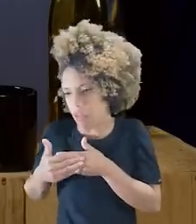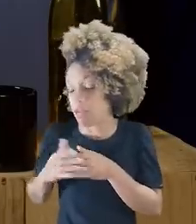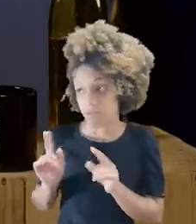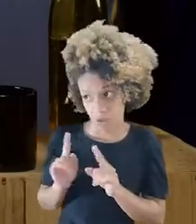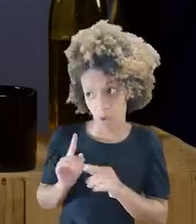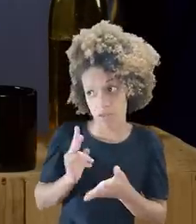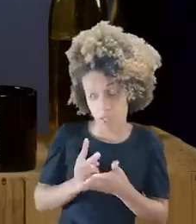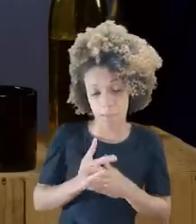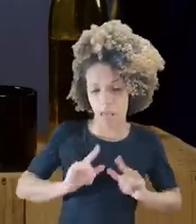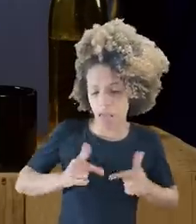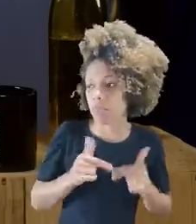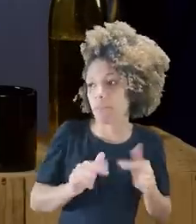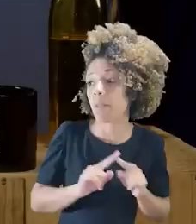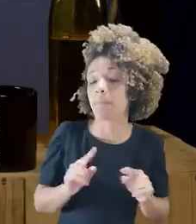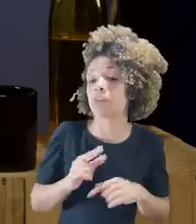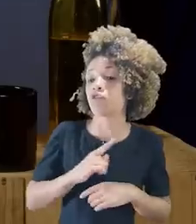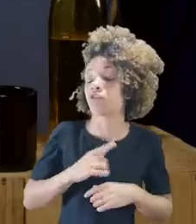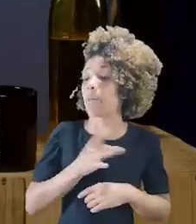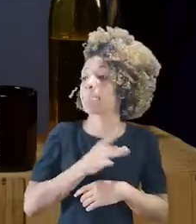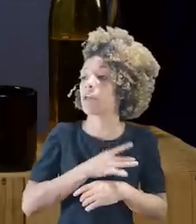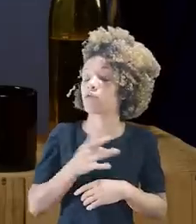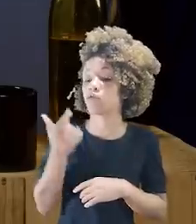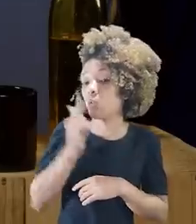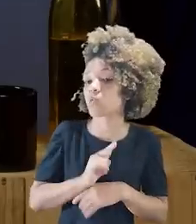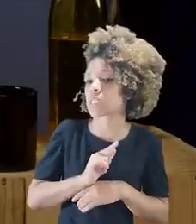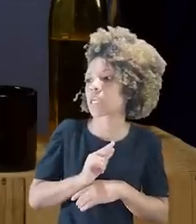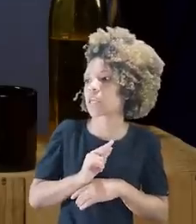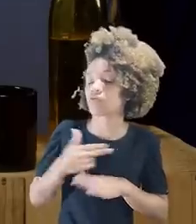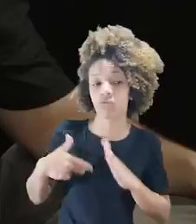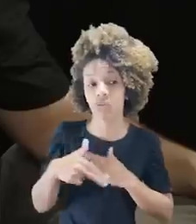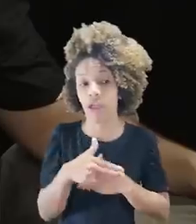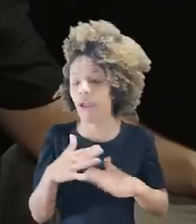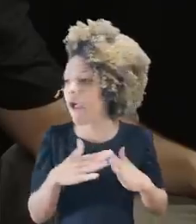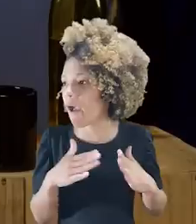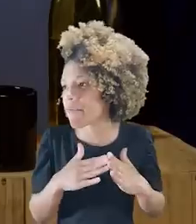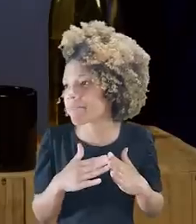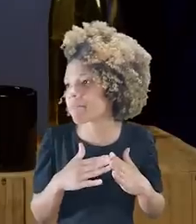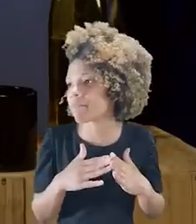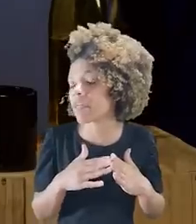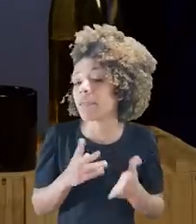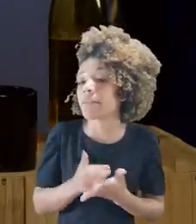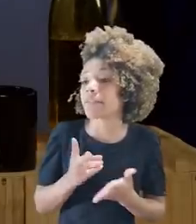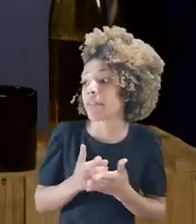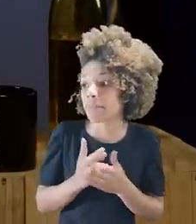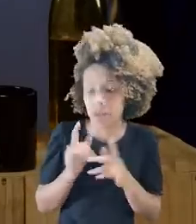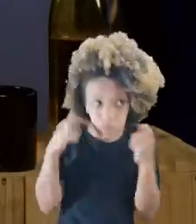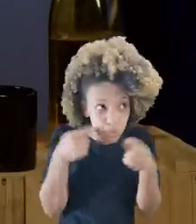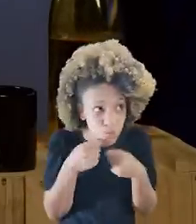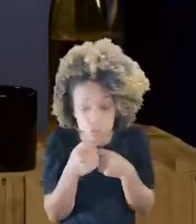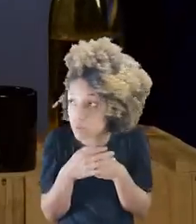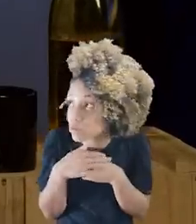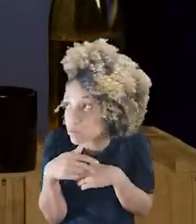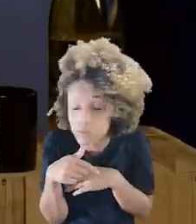primeira coisa que eu perdi foi foram sonhos eu não conseguia sonhar e quando comecei a sonhar de novo